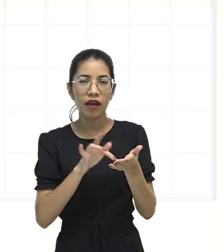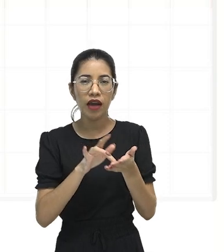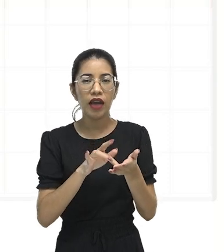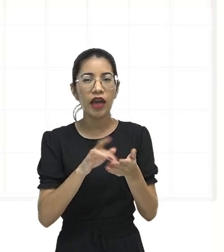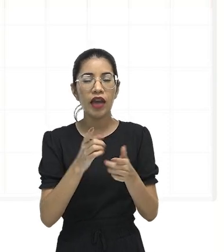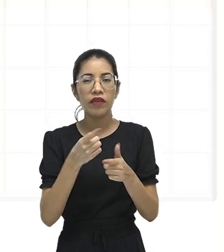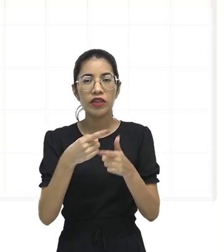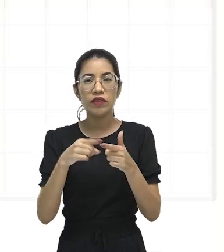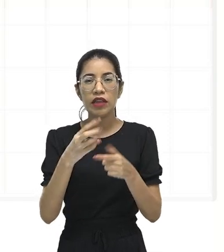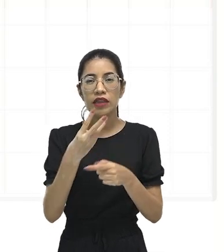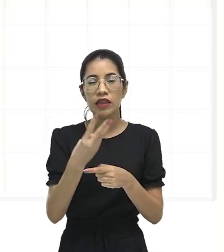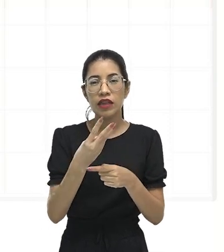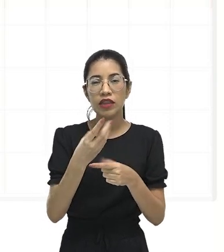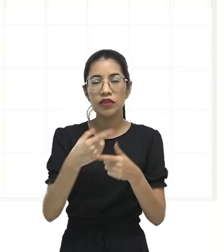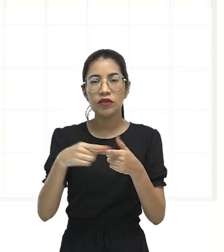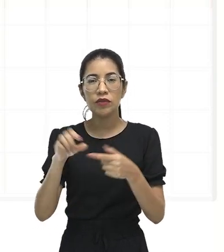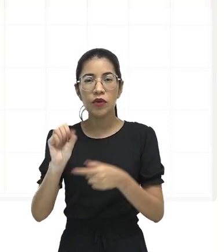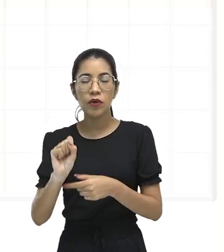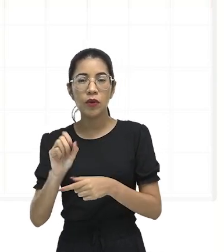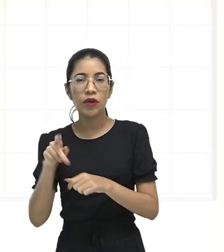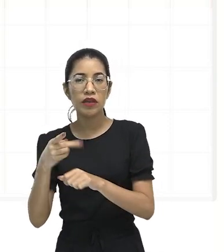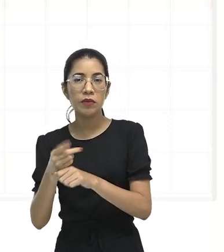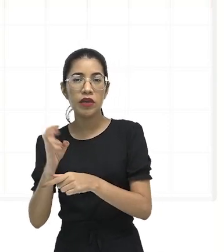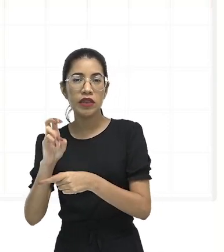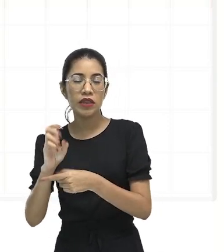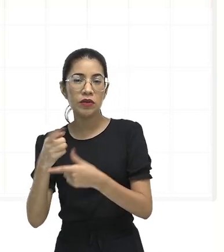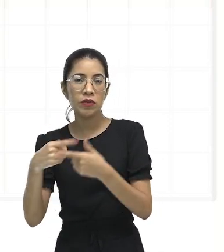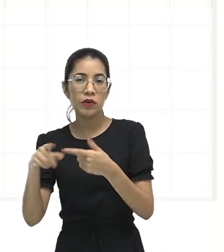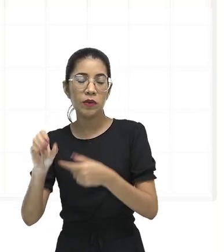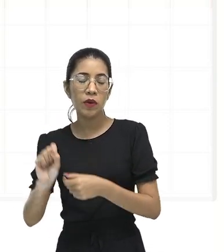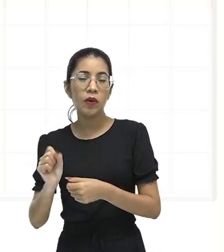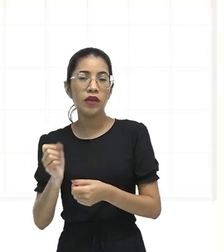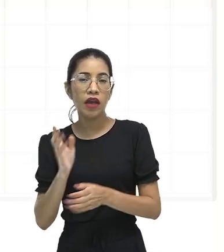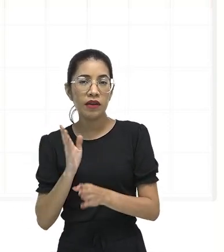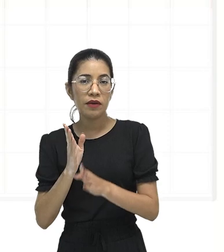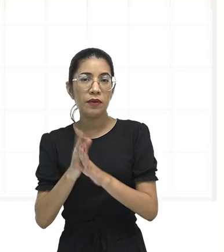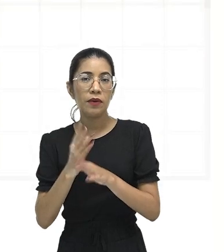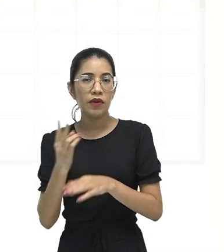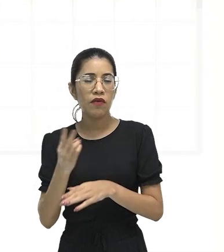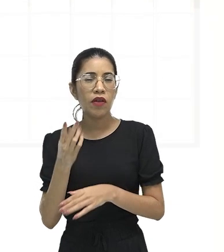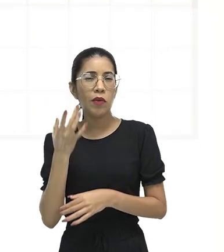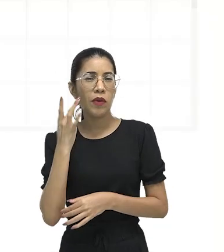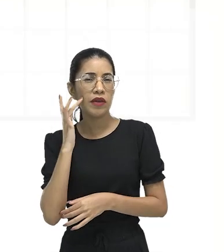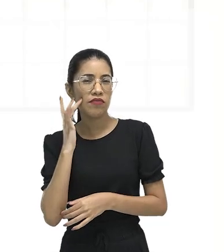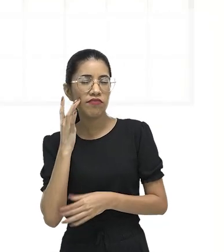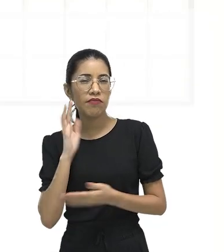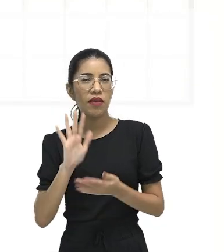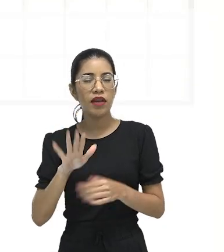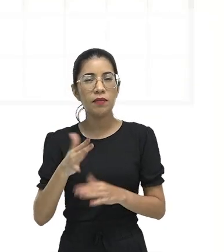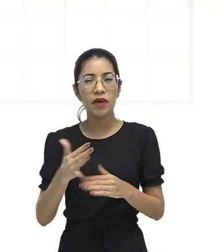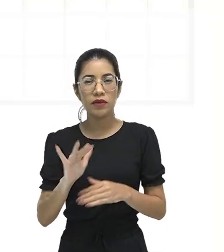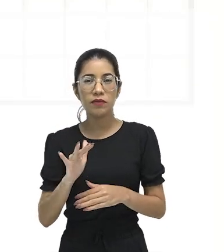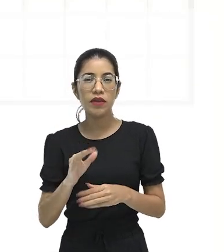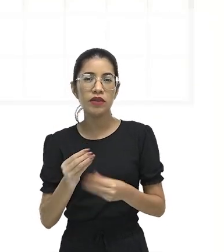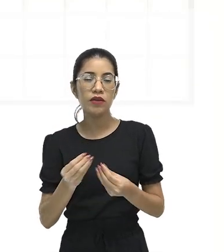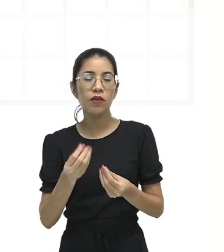3 por 8 e depois divide 5 por 8. Aí a gente consegue ter uma noção melhor, né? Quando os números estão escritos